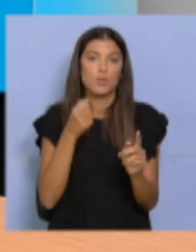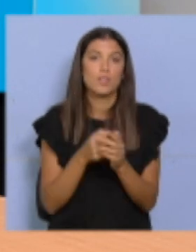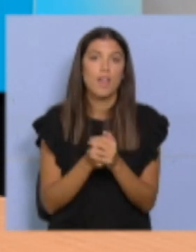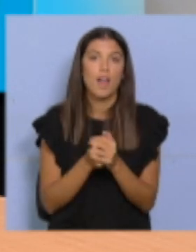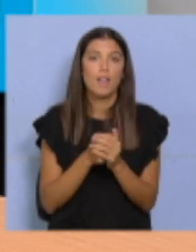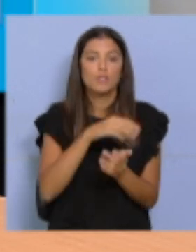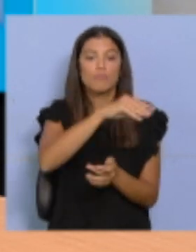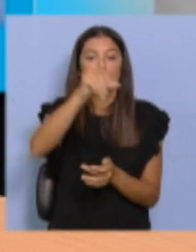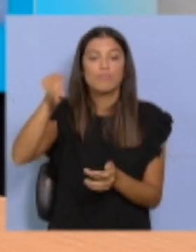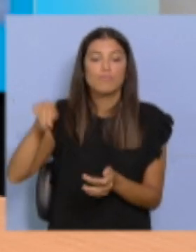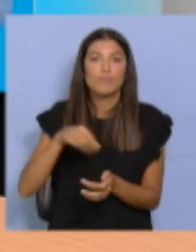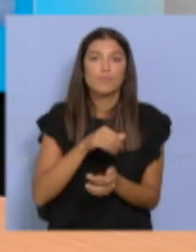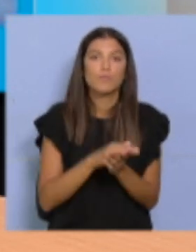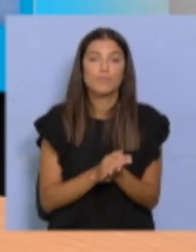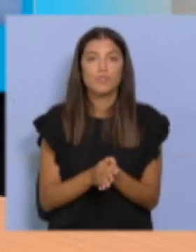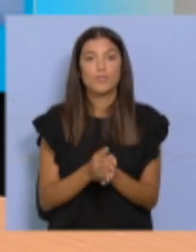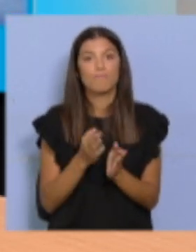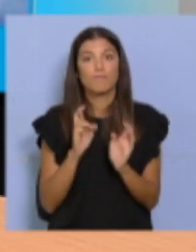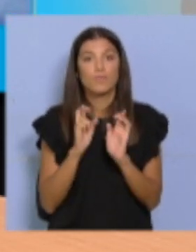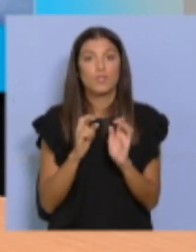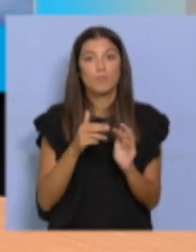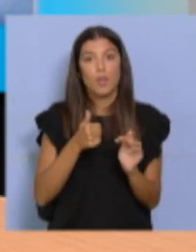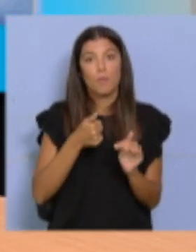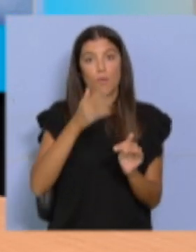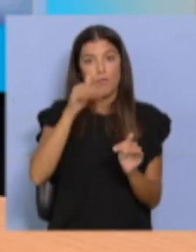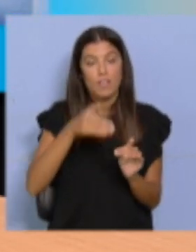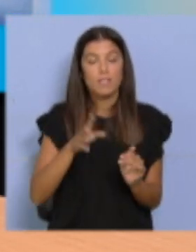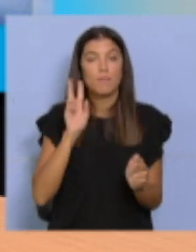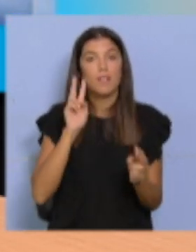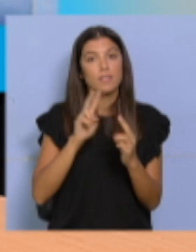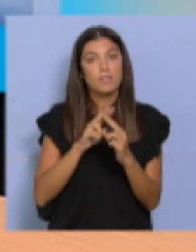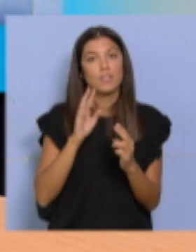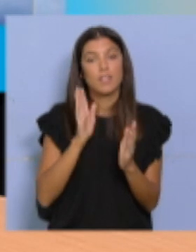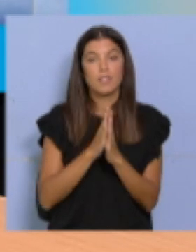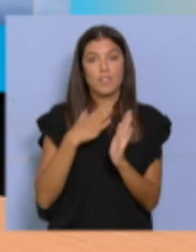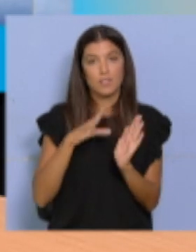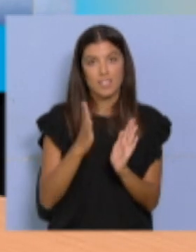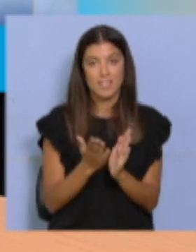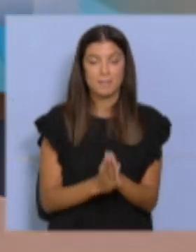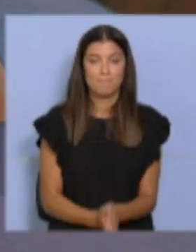recanto do mundo. Votos de uma boa tarde, ótimo fim de semana, até à próxima segunda-feira, se Deus quiser.